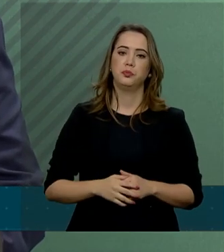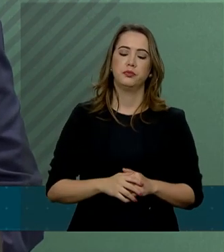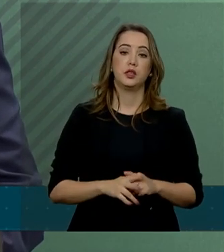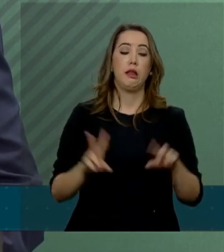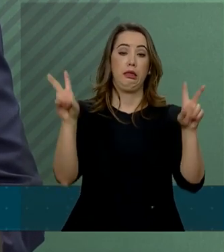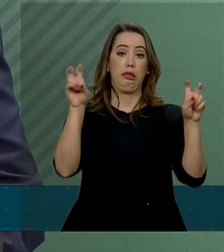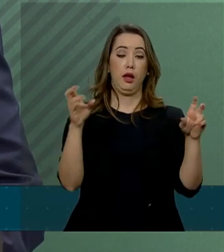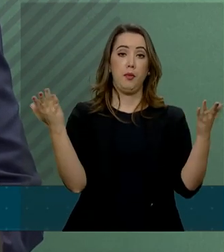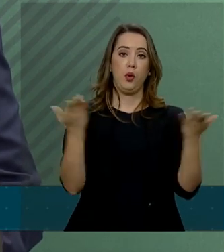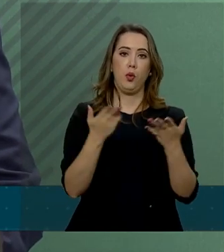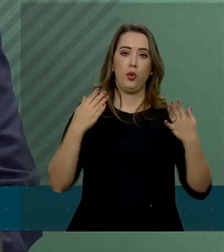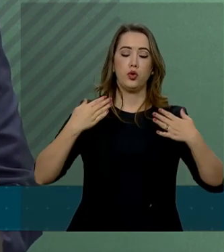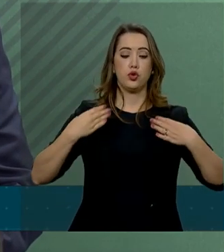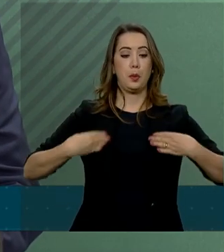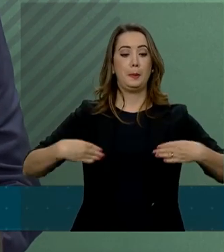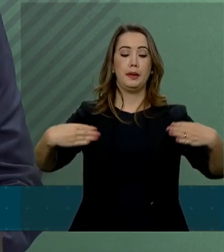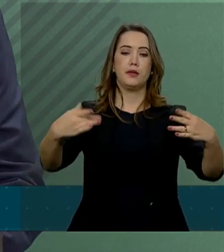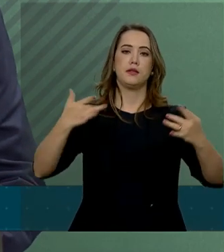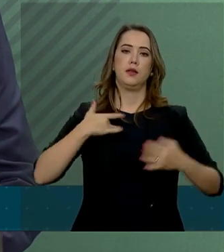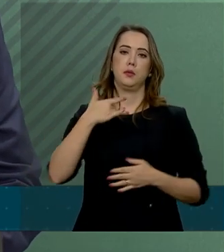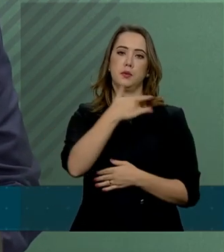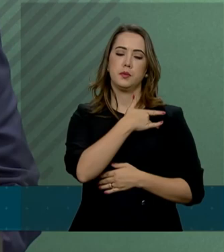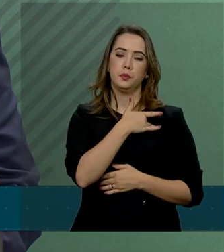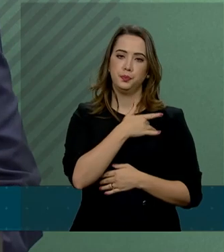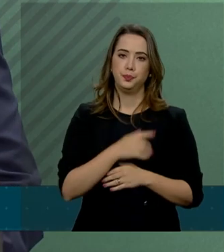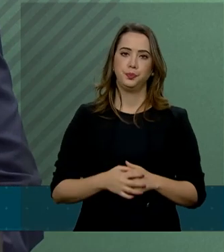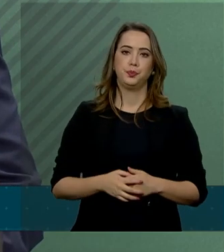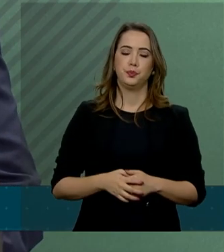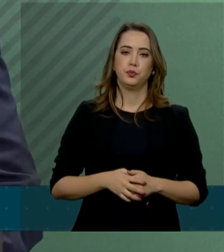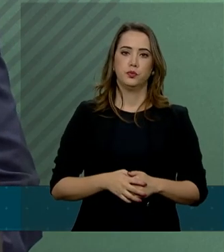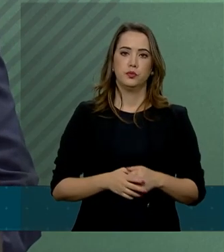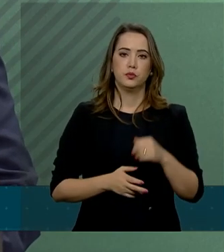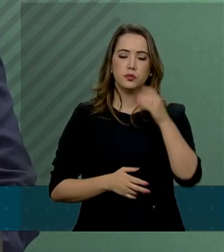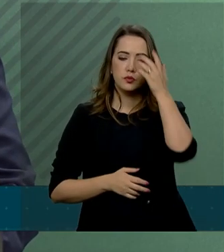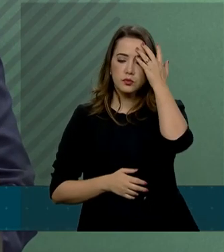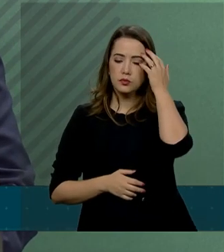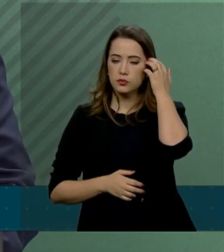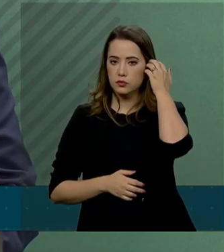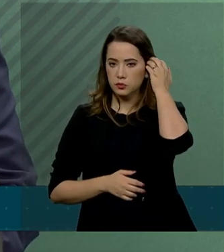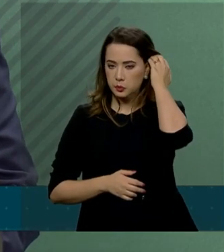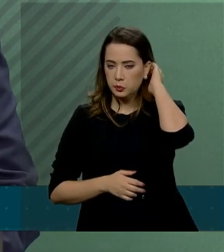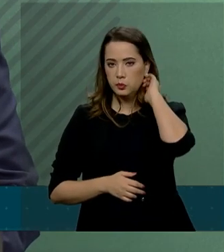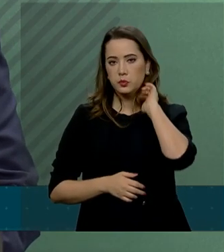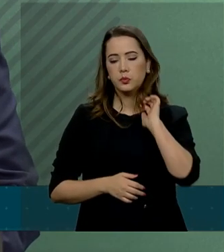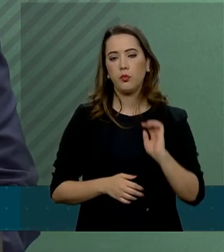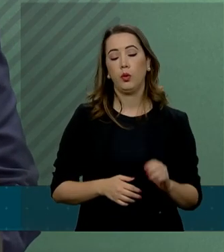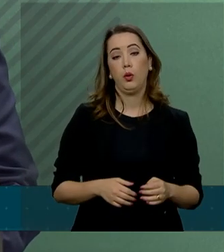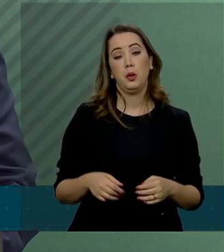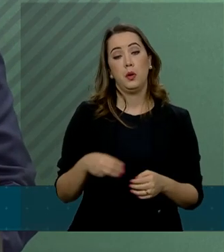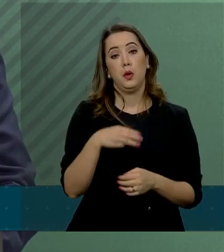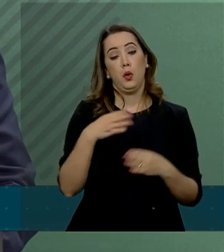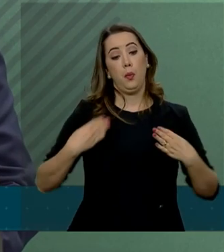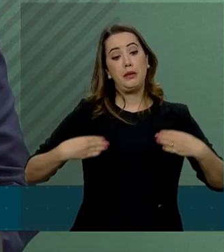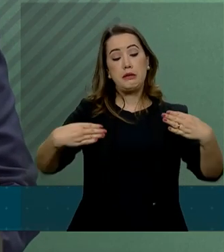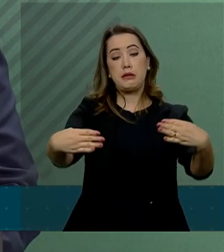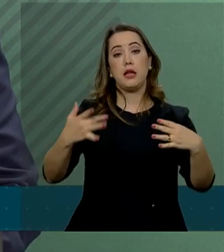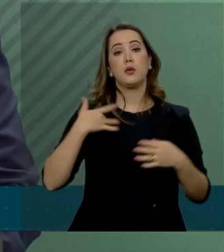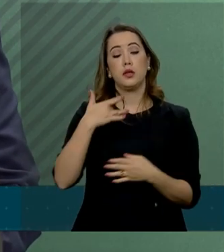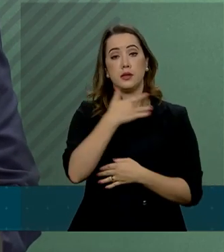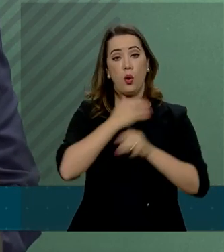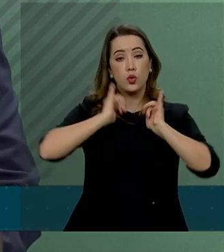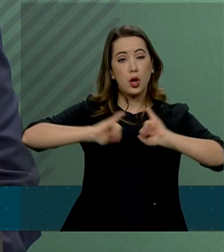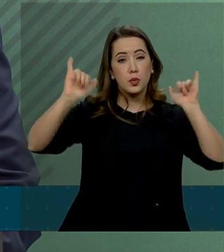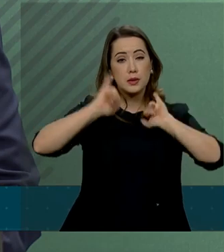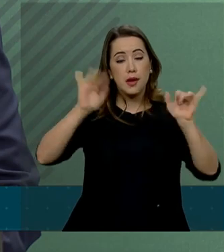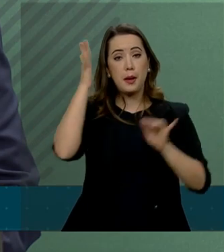tema ministério da saúde ministério da saúde anunciará amanhã em cerimônia aqui